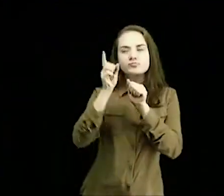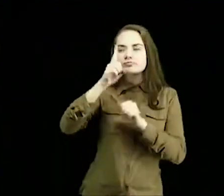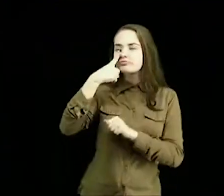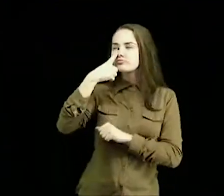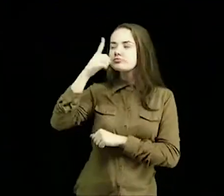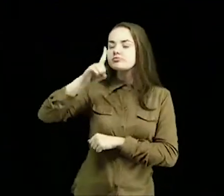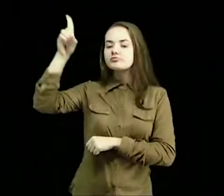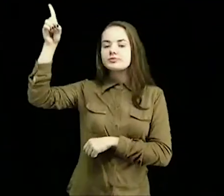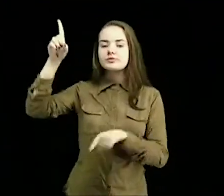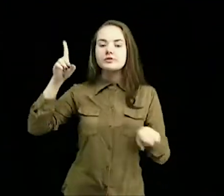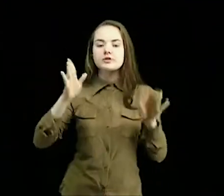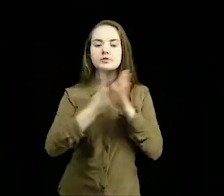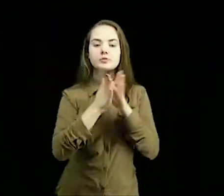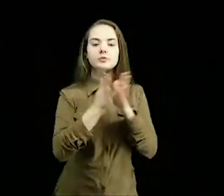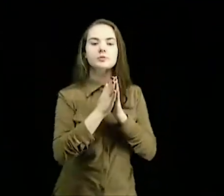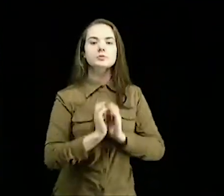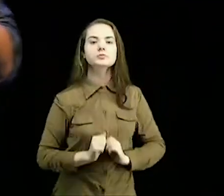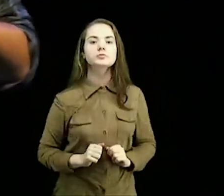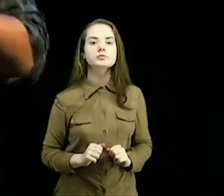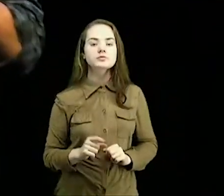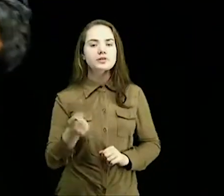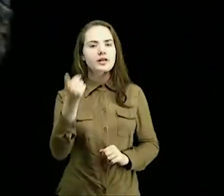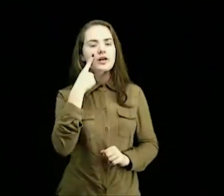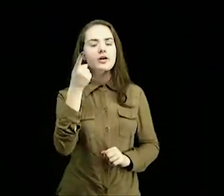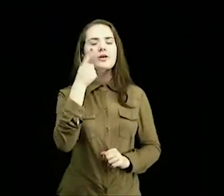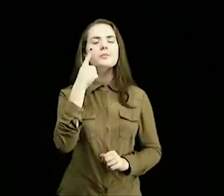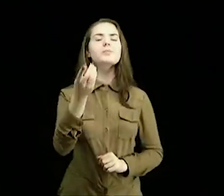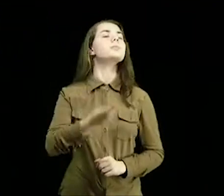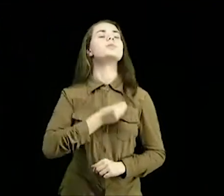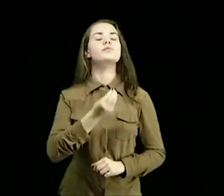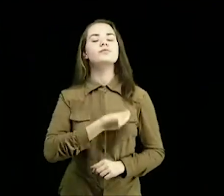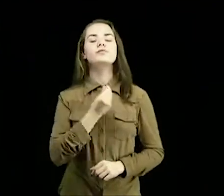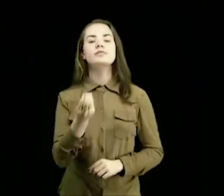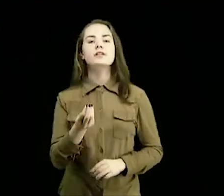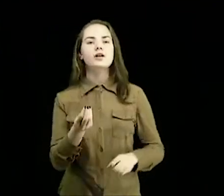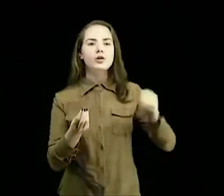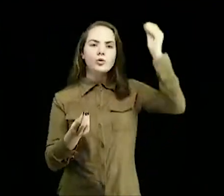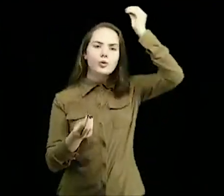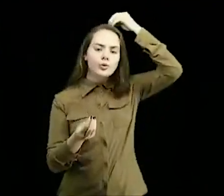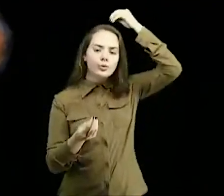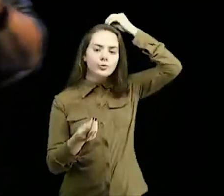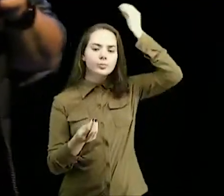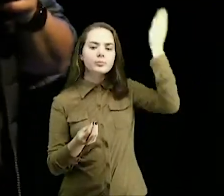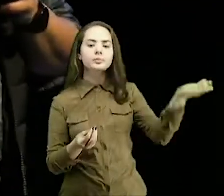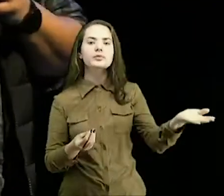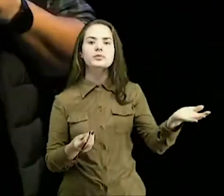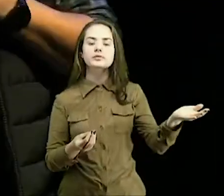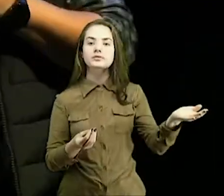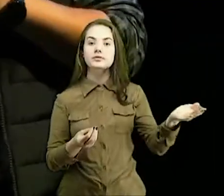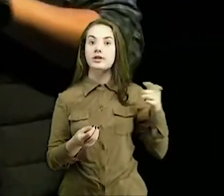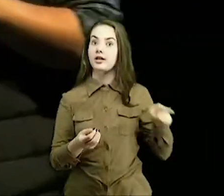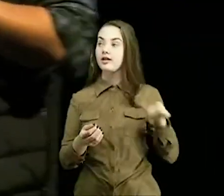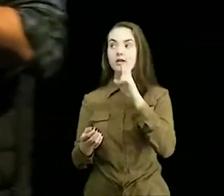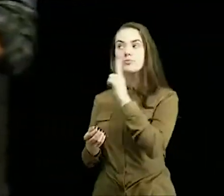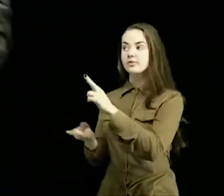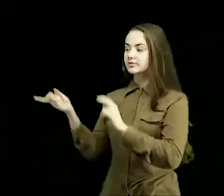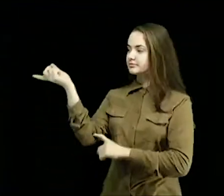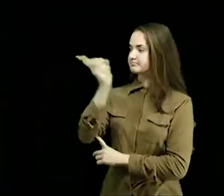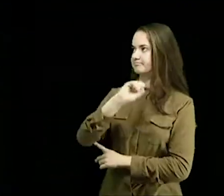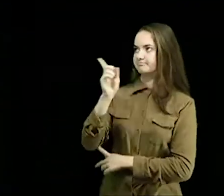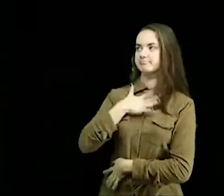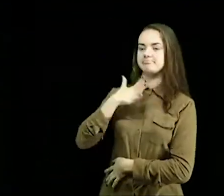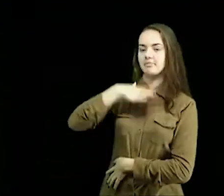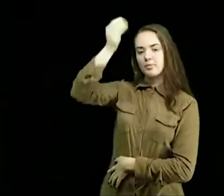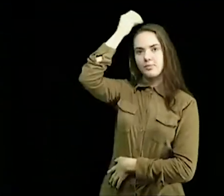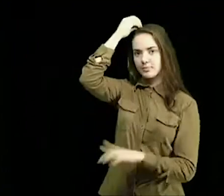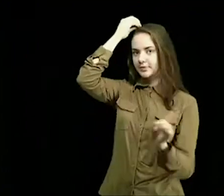orou, olha lá, pastor, a minha vida, como é que está desgraçada. A culpa é desse perturbador. Aí ele diz, não, a culpa não é minha não, a culpa é